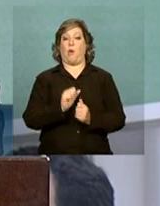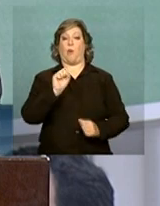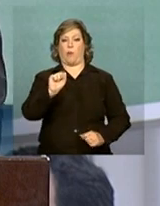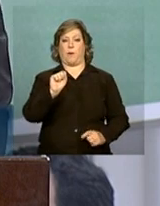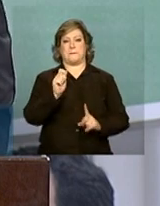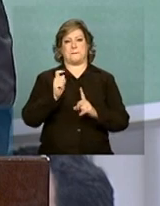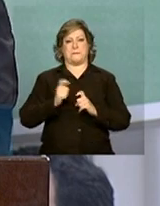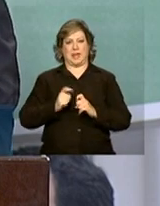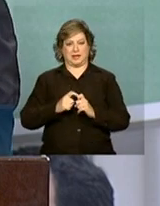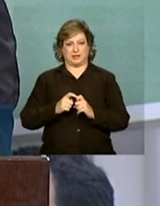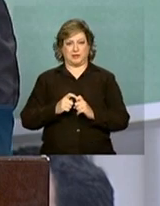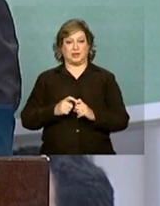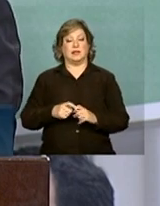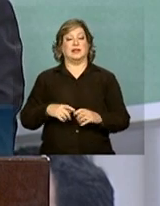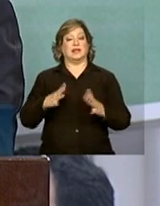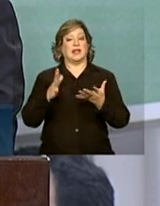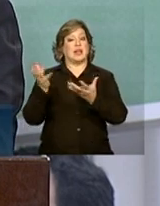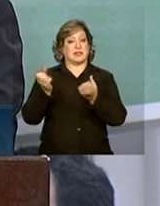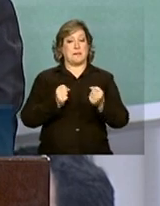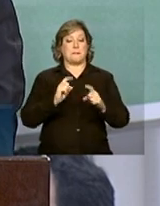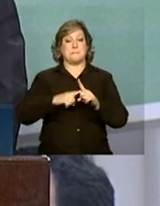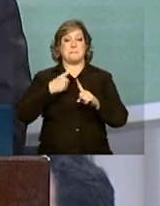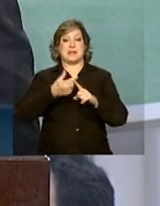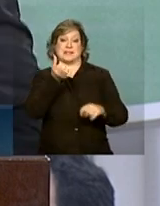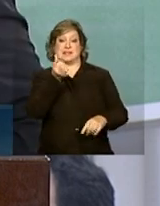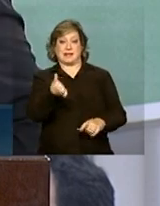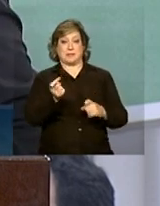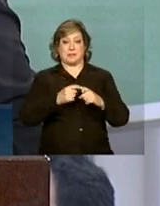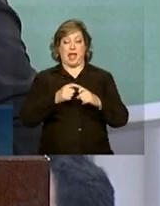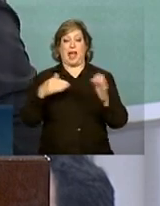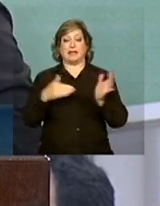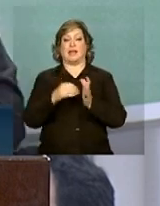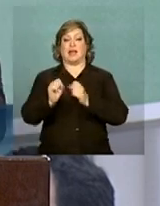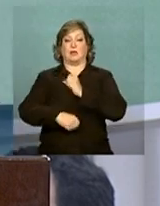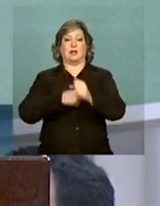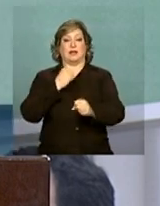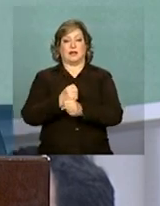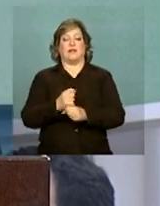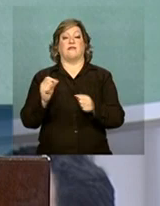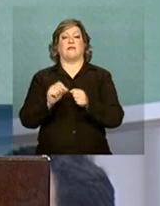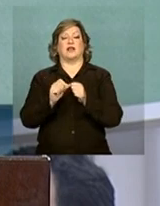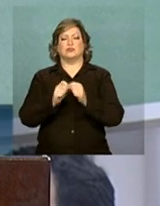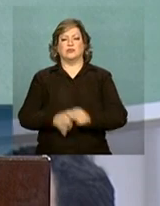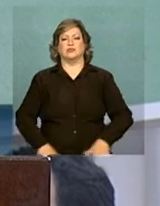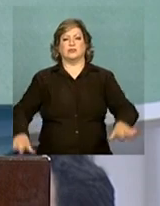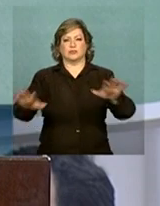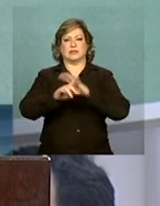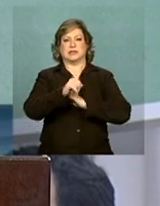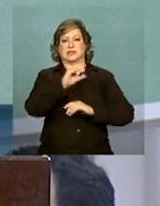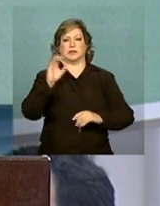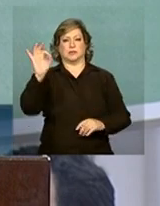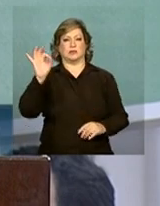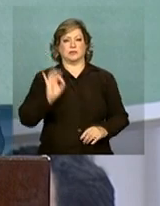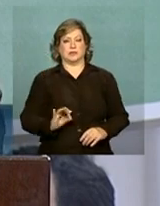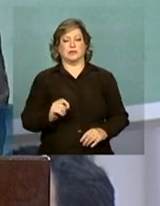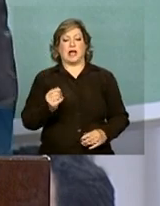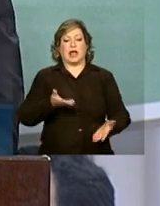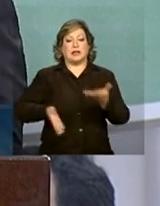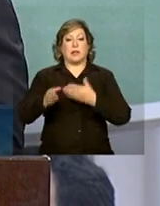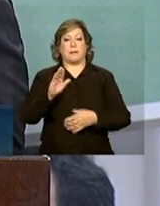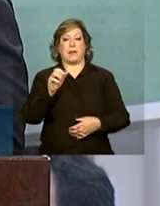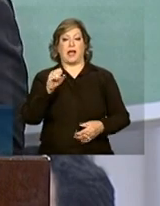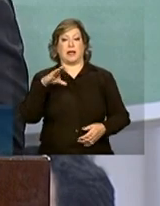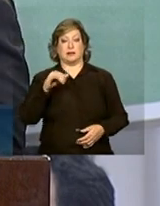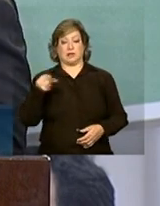E devemos receber mais 6 até o ano que vem, fazendo uma cobertura de 100% de atenção básica. O